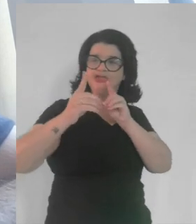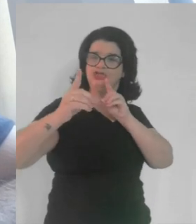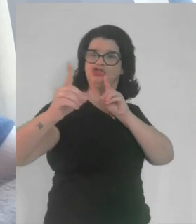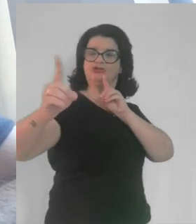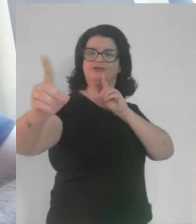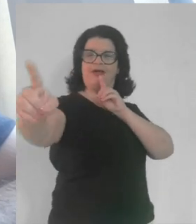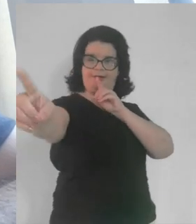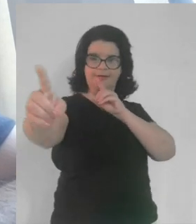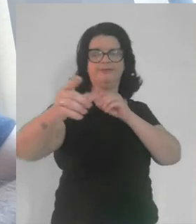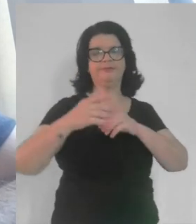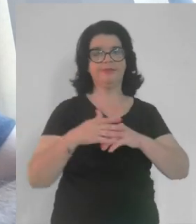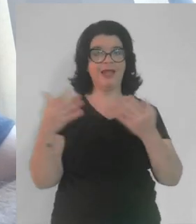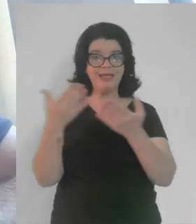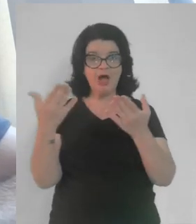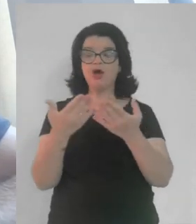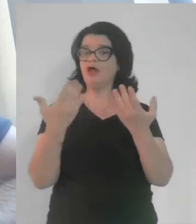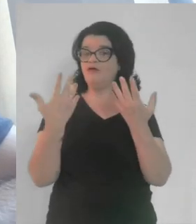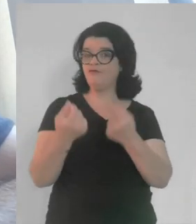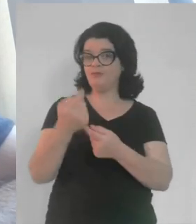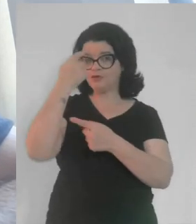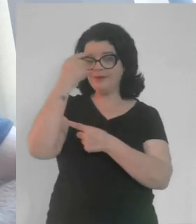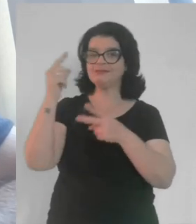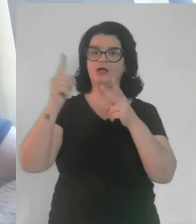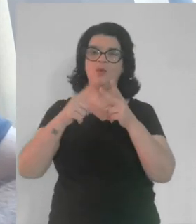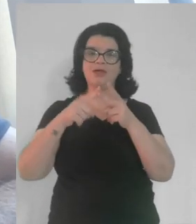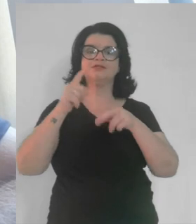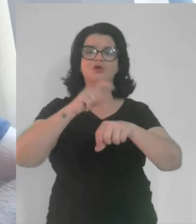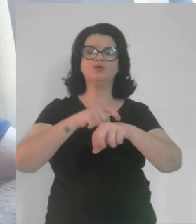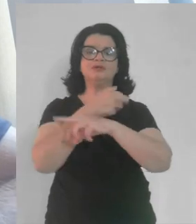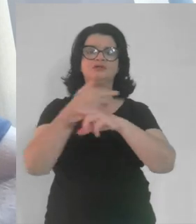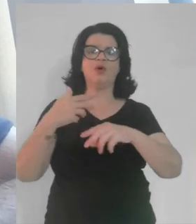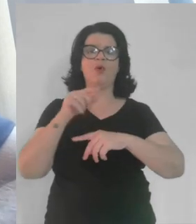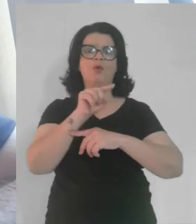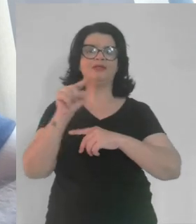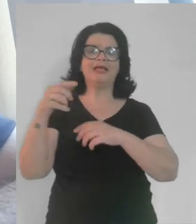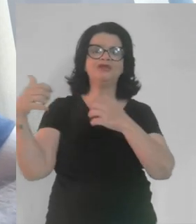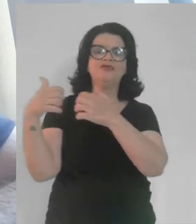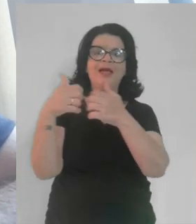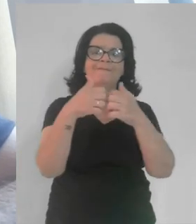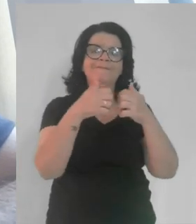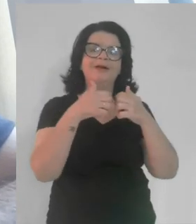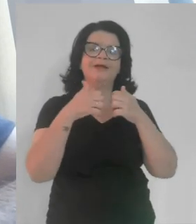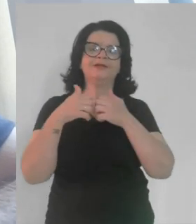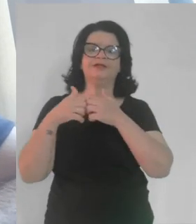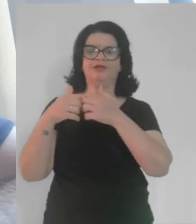outra. E agora vamos pensar numa segunda situação onde elas ficam muito pertinho uma da